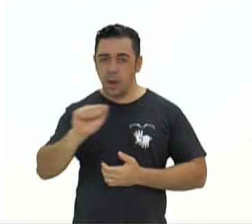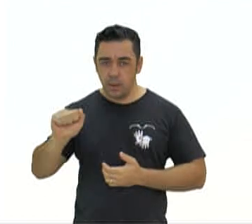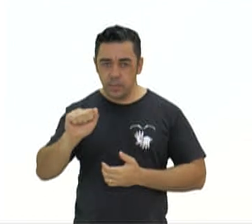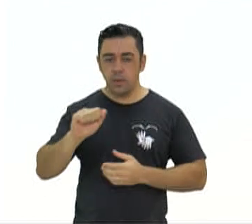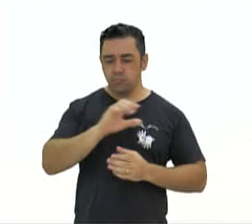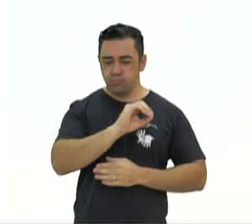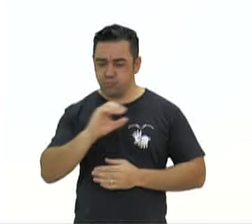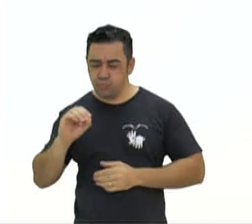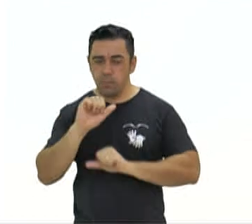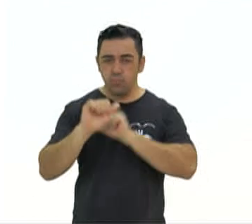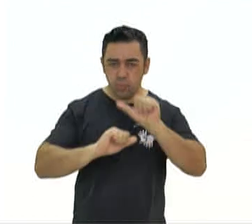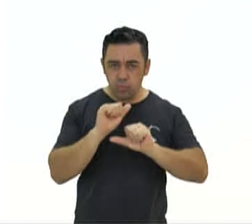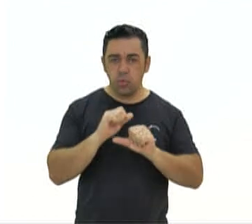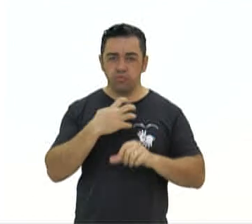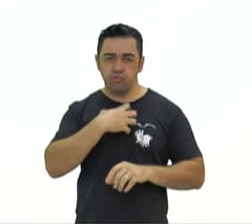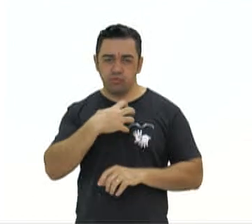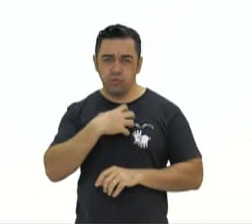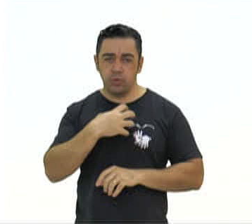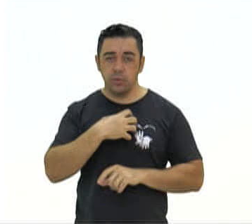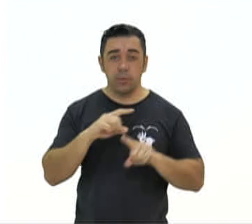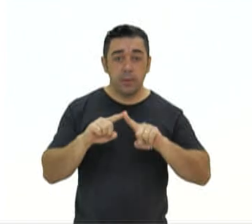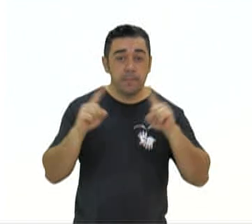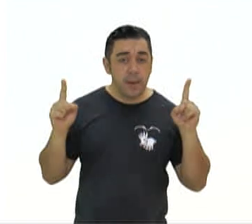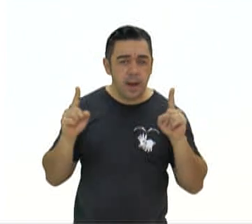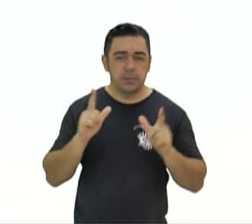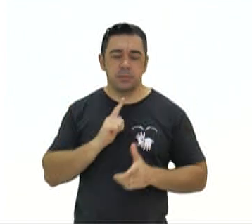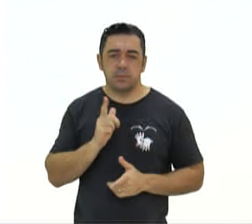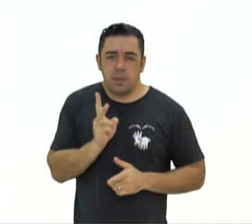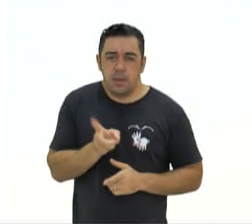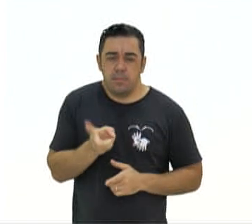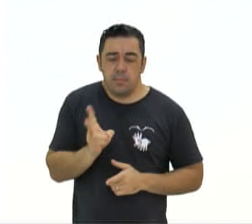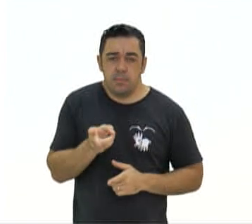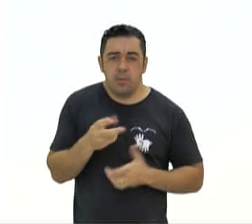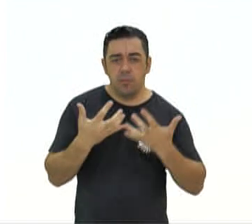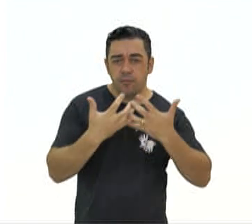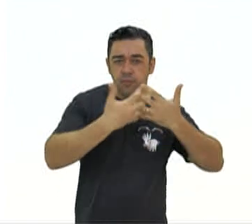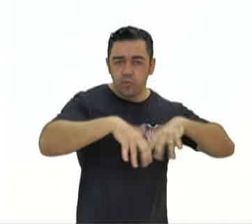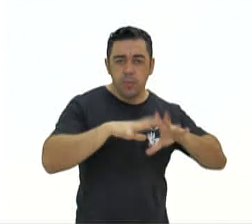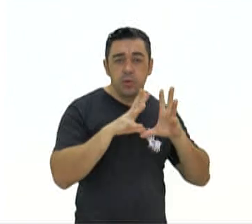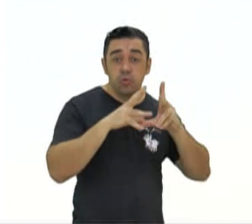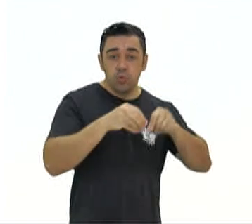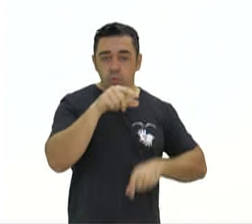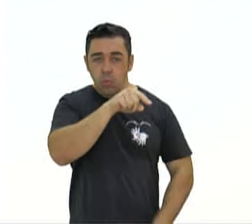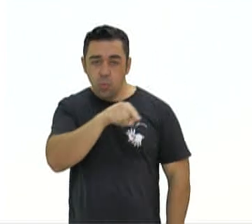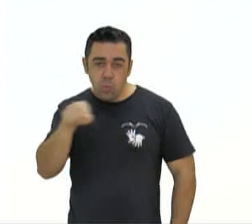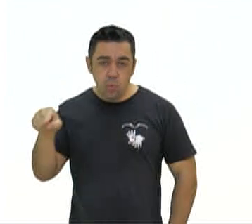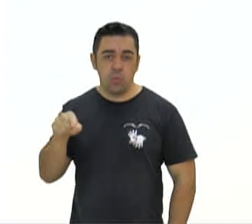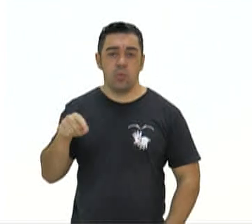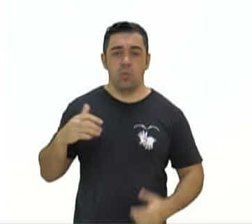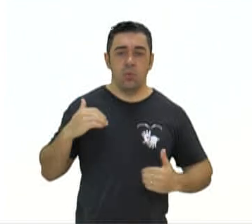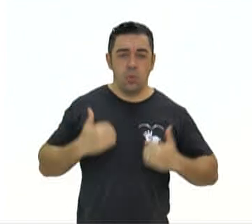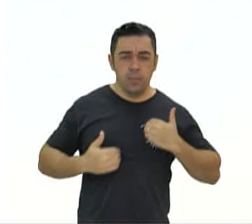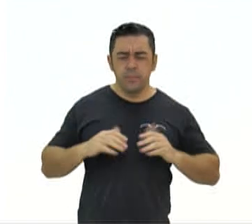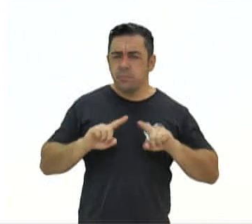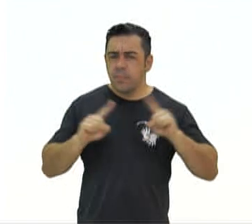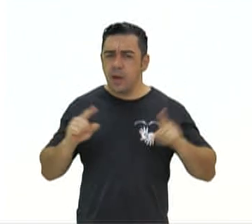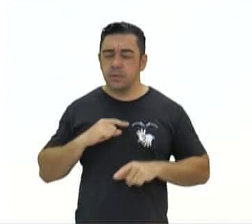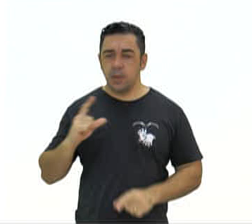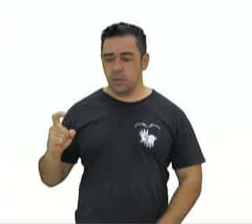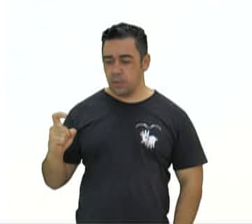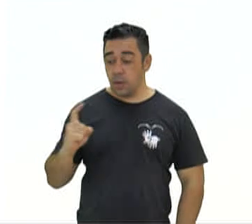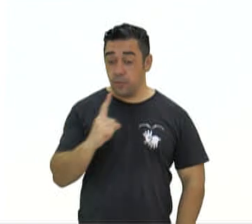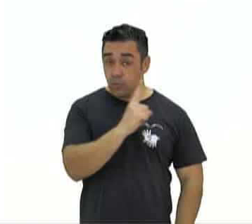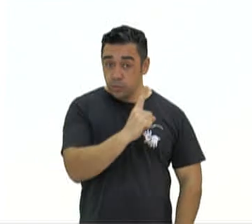esses componentes de posição, mas possui a mesma função em todos os organismos. Para o evolucionismo, trata-se